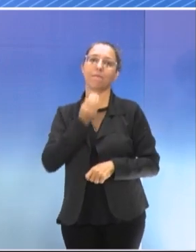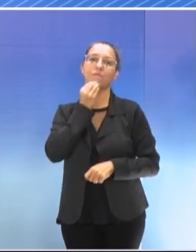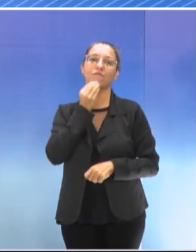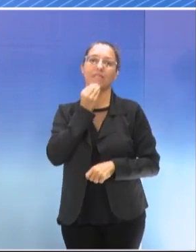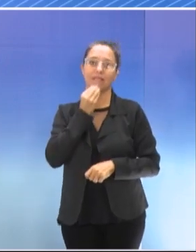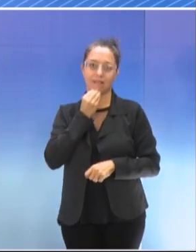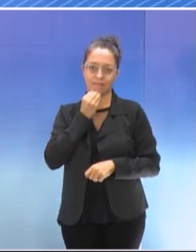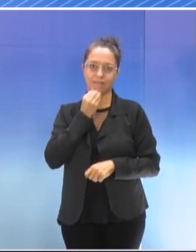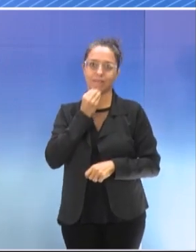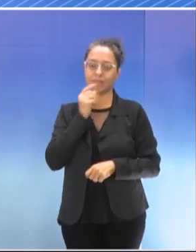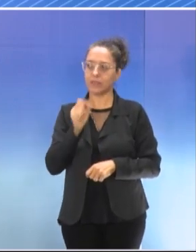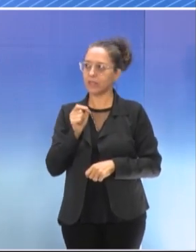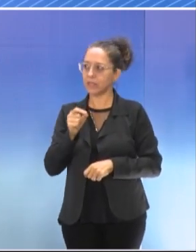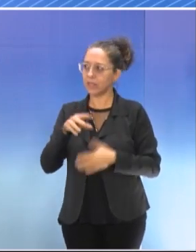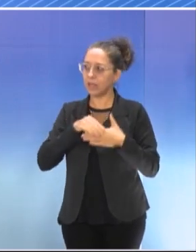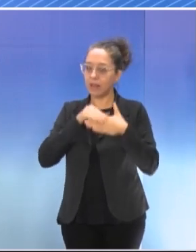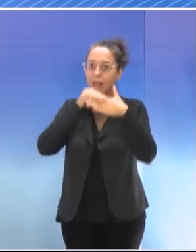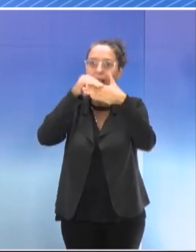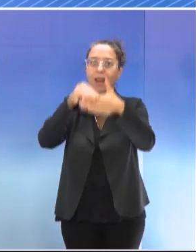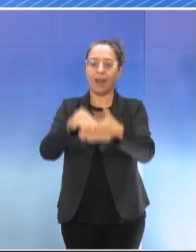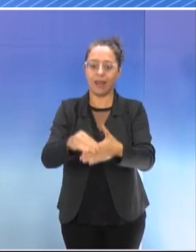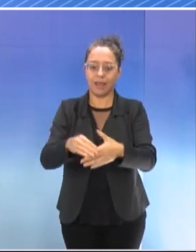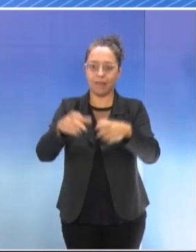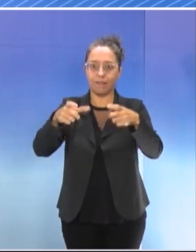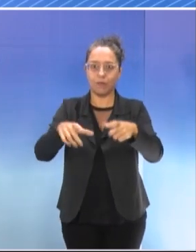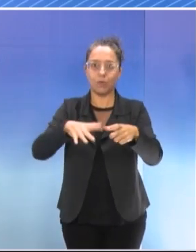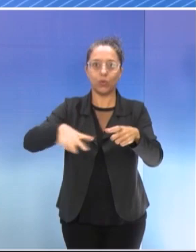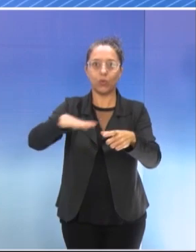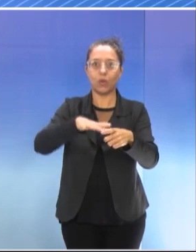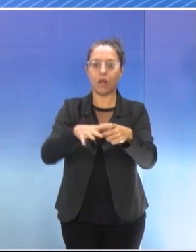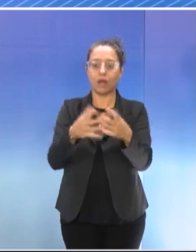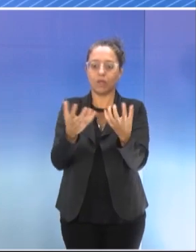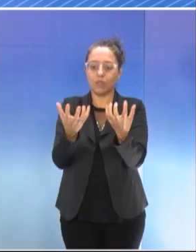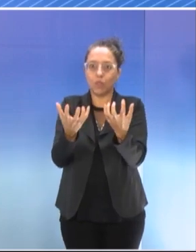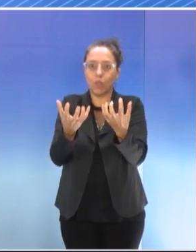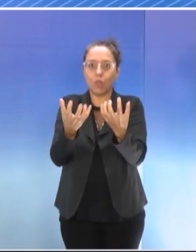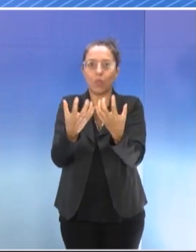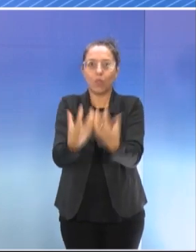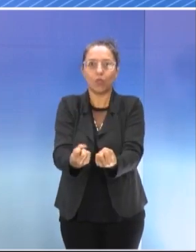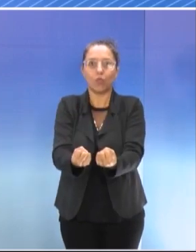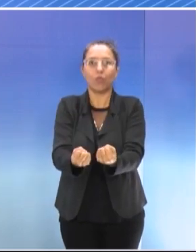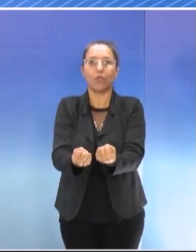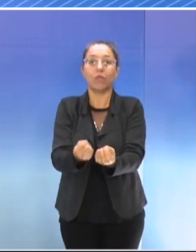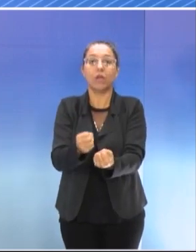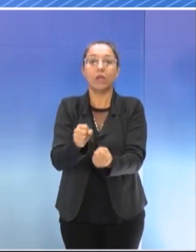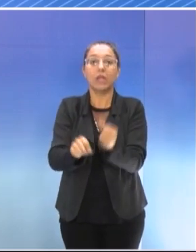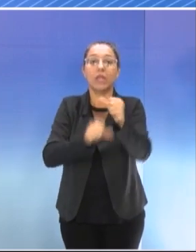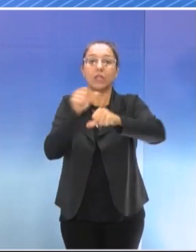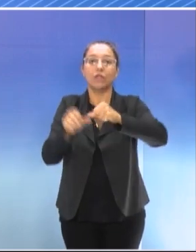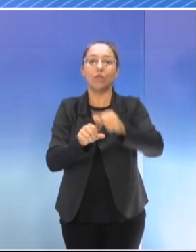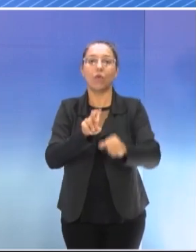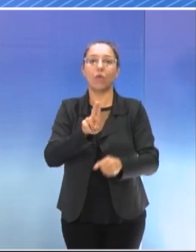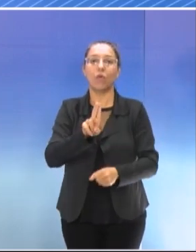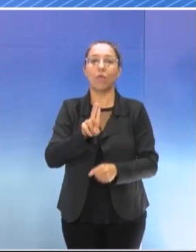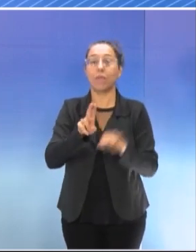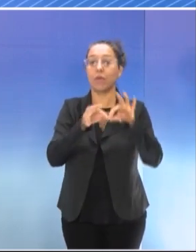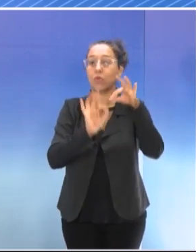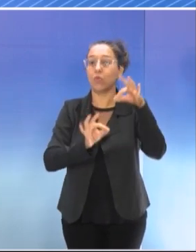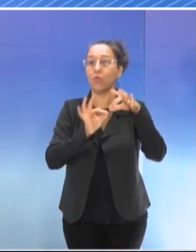esse processo de desidratação osmótica, que vai tornar ela em uvas passas e que vai gerar um resultado aí